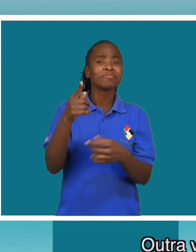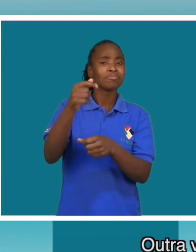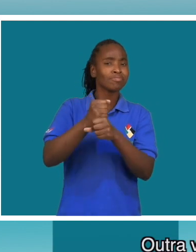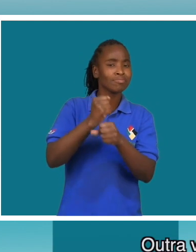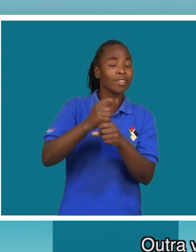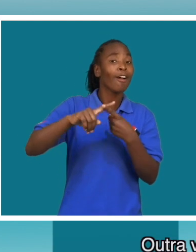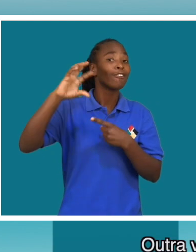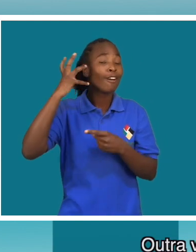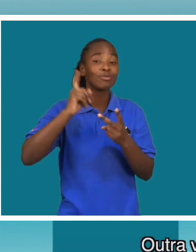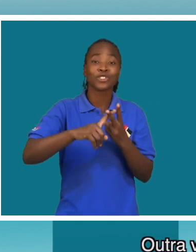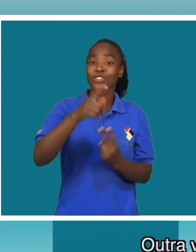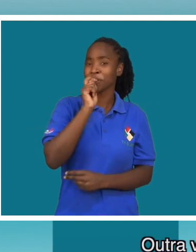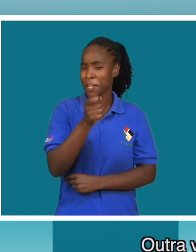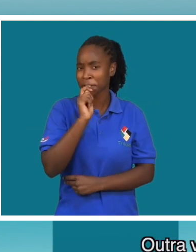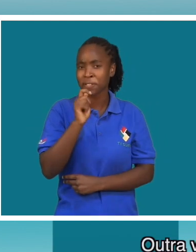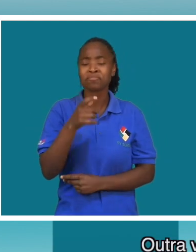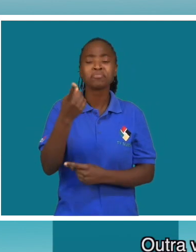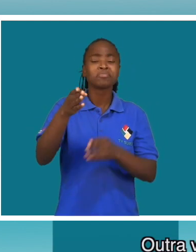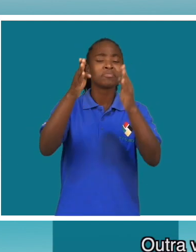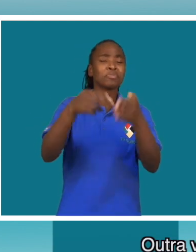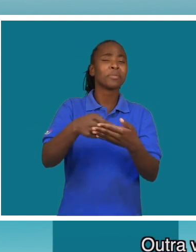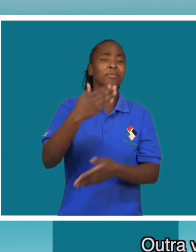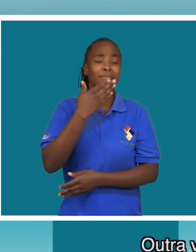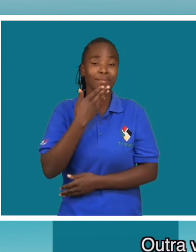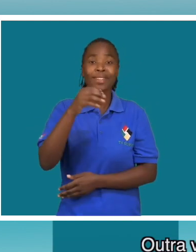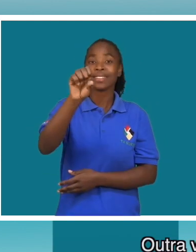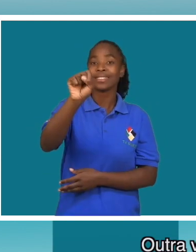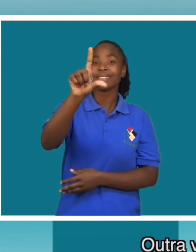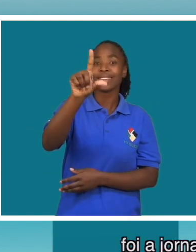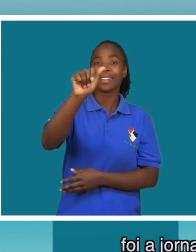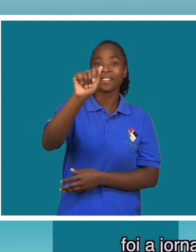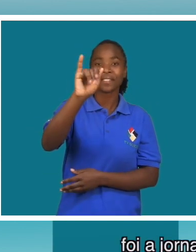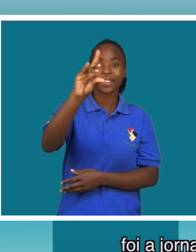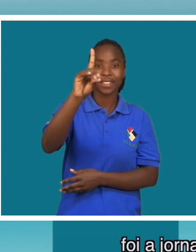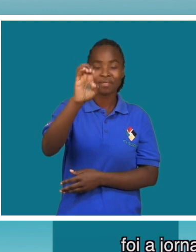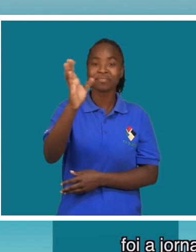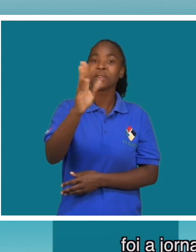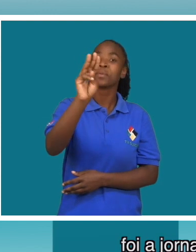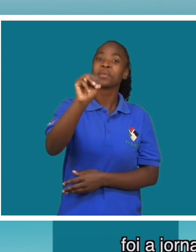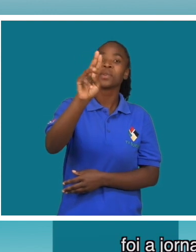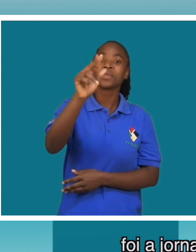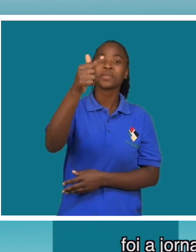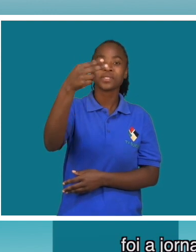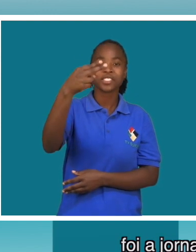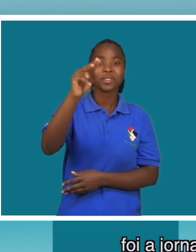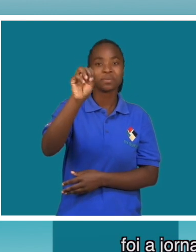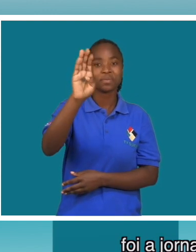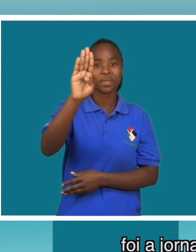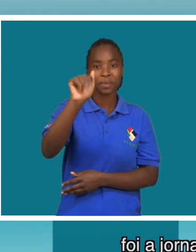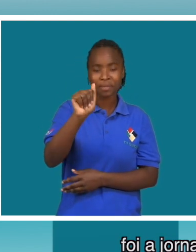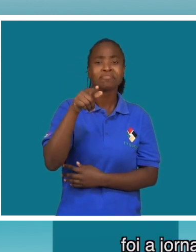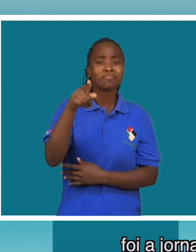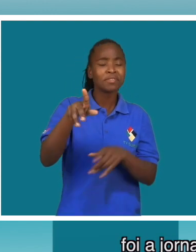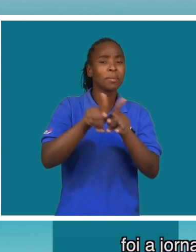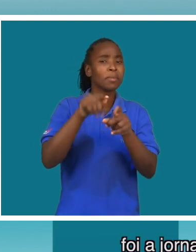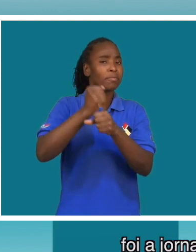Outra vencedora do mesmo prêmio, mas para a categoria de rádio, foi a jornalista Slaide Mutemba, da Rádio